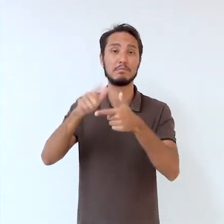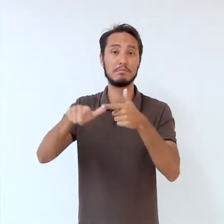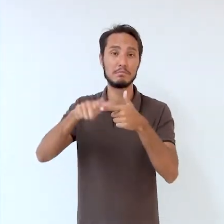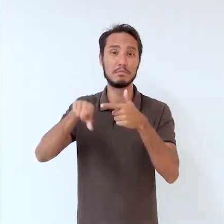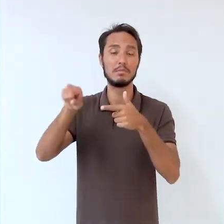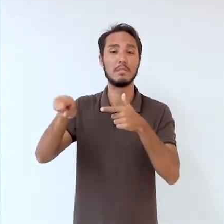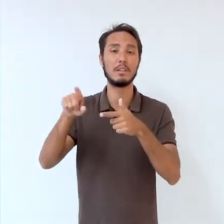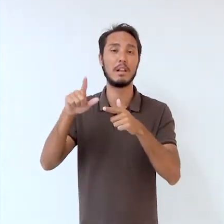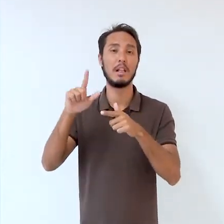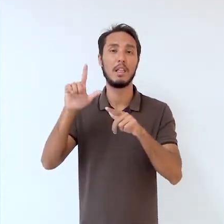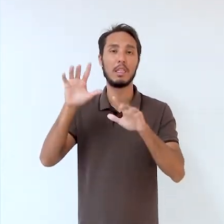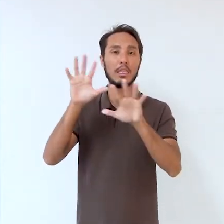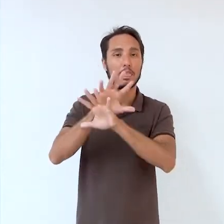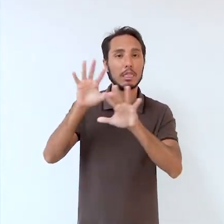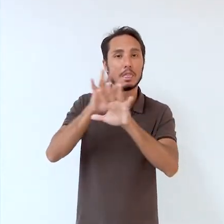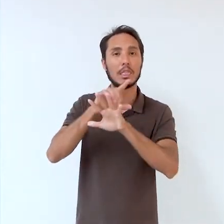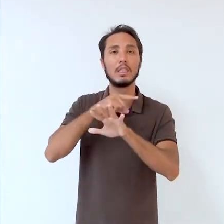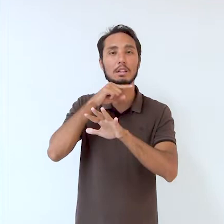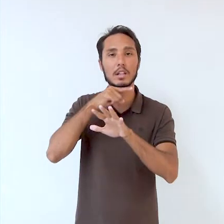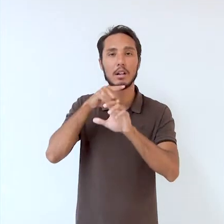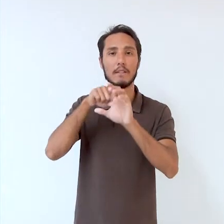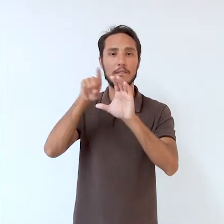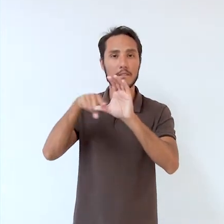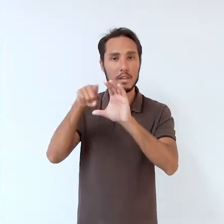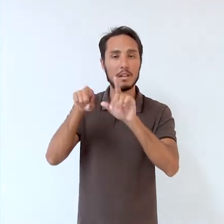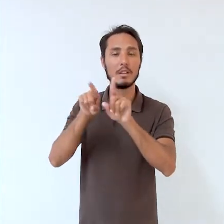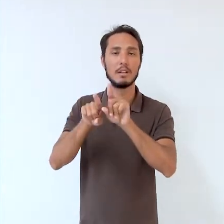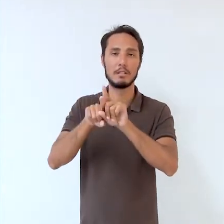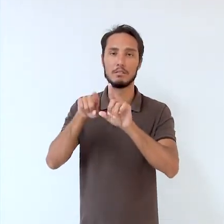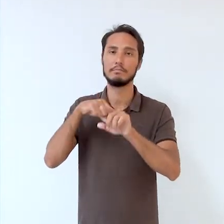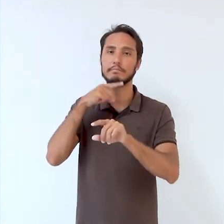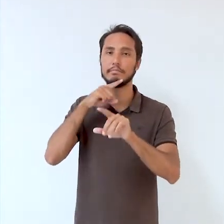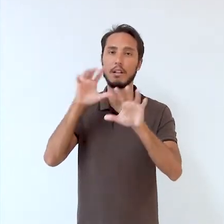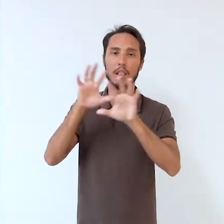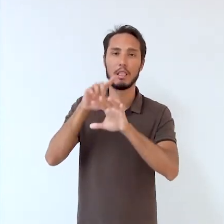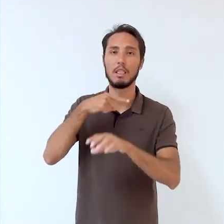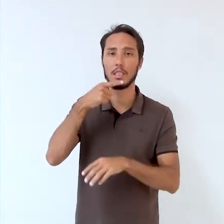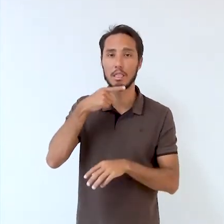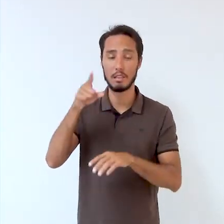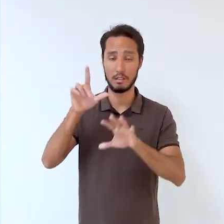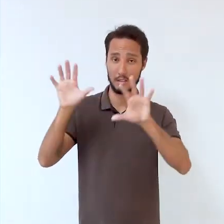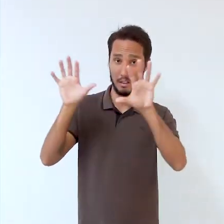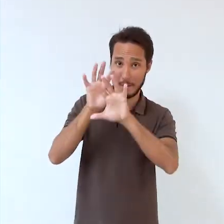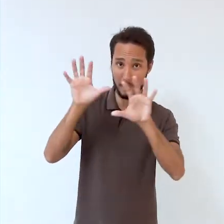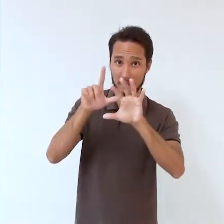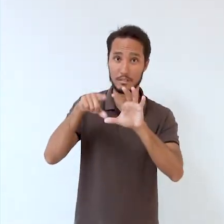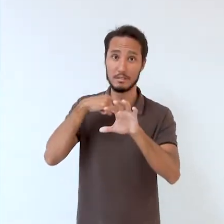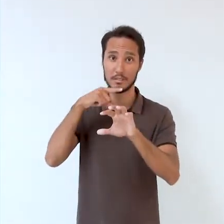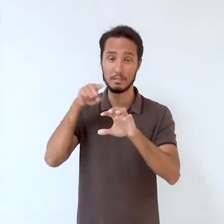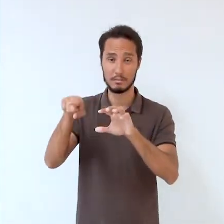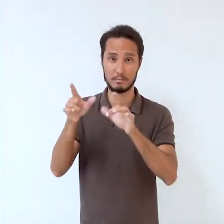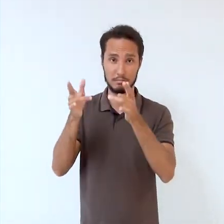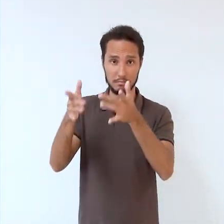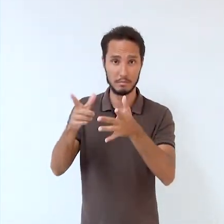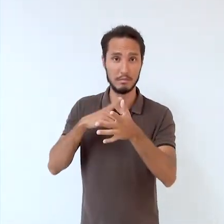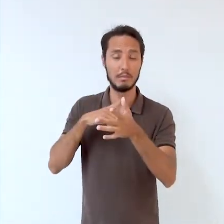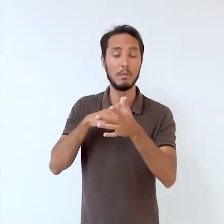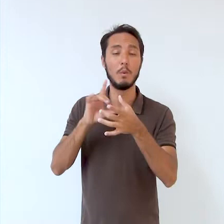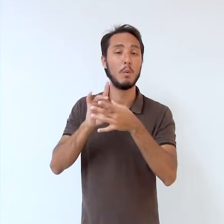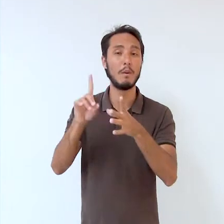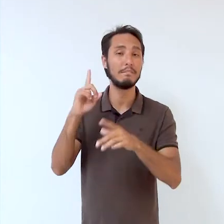pode ocasionar travamento de ventoinhas e coolers. O travamento de ventoinhas e